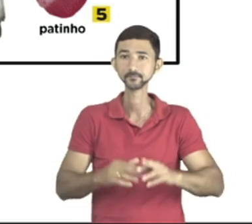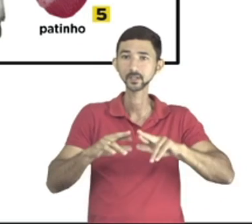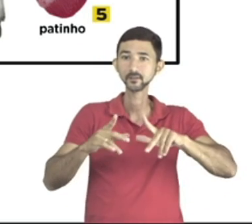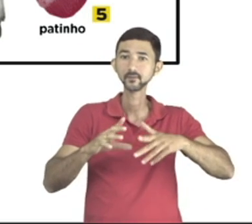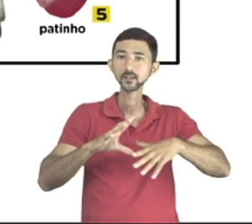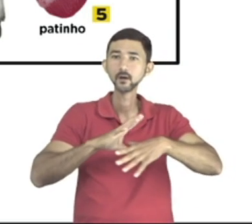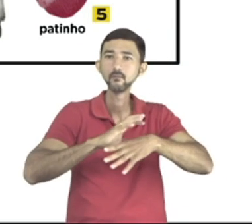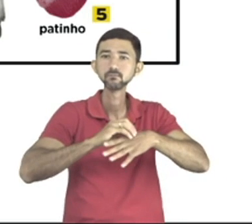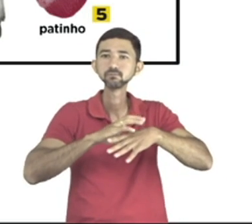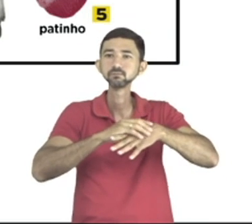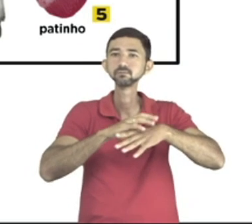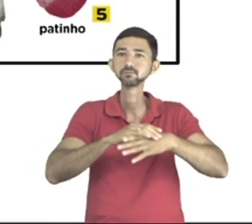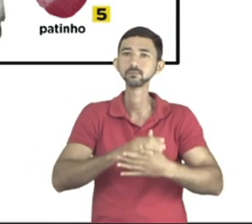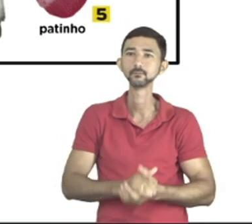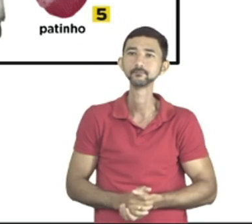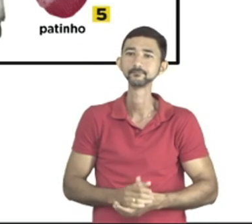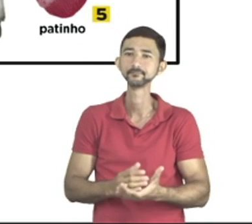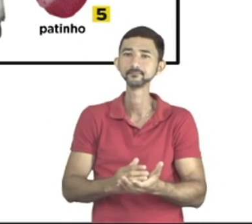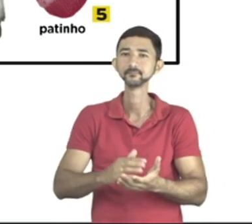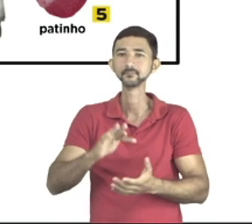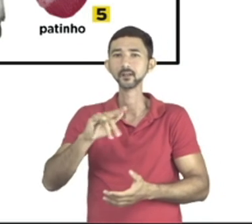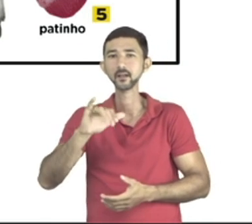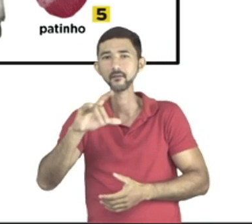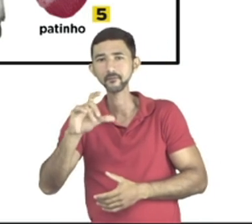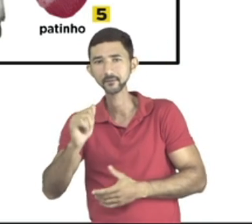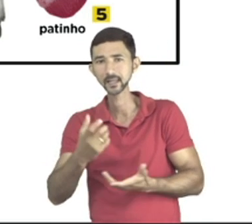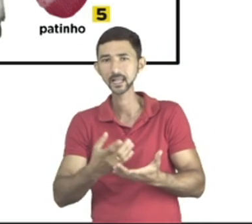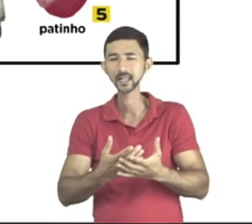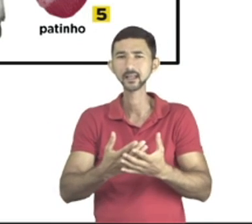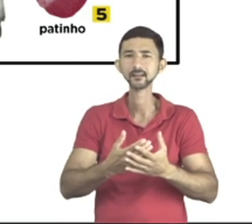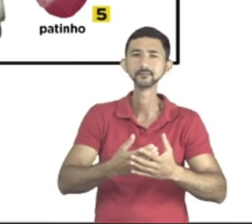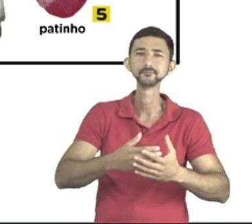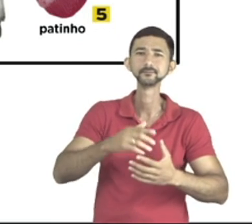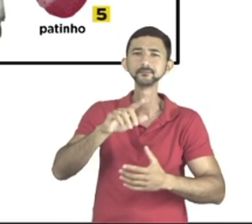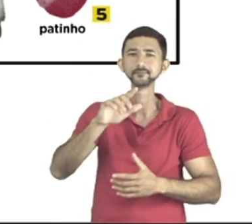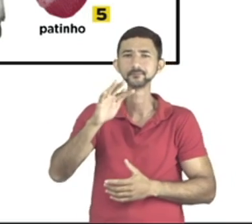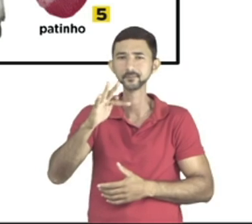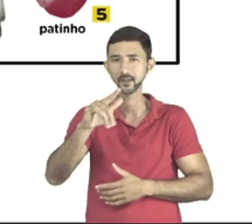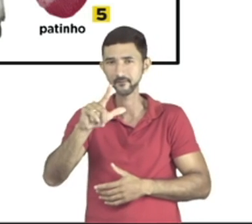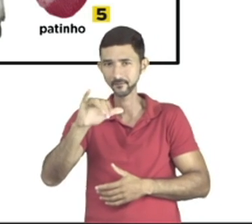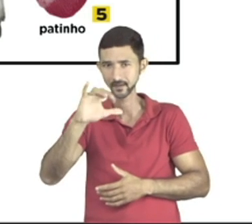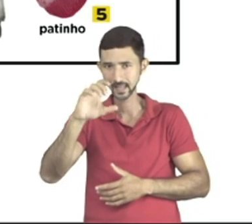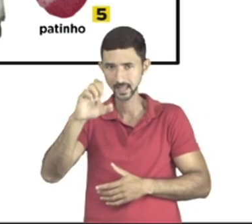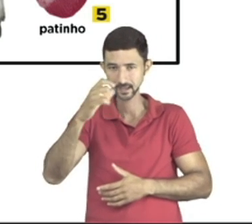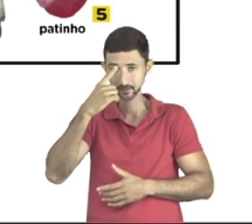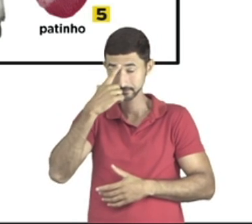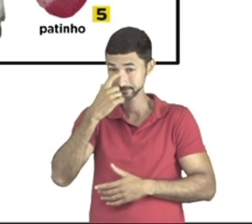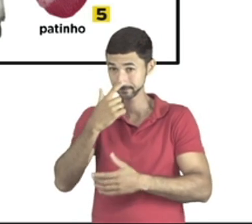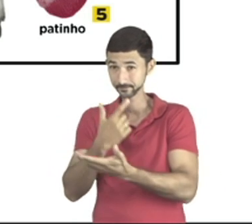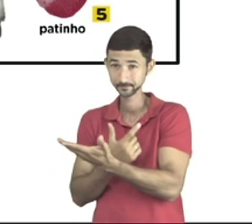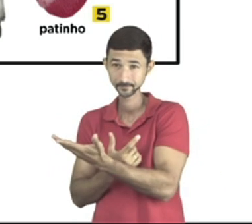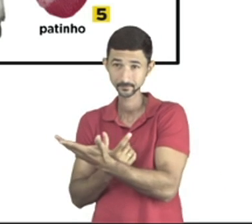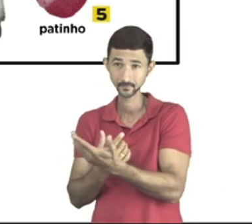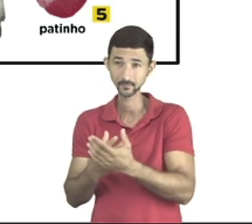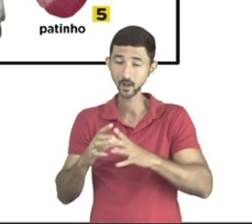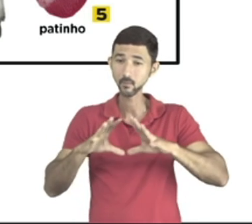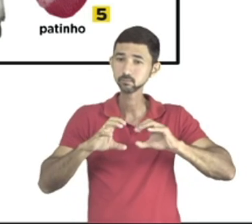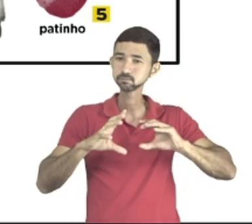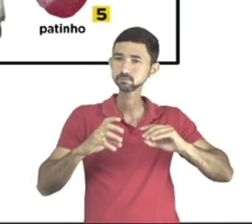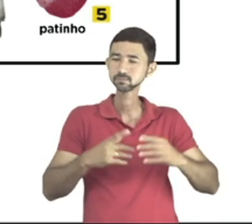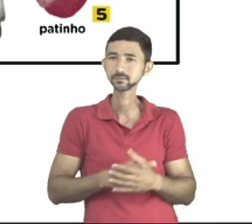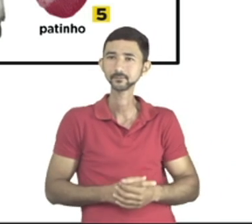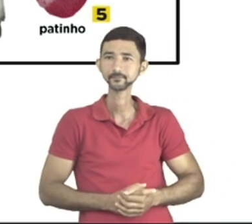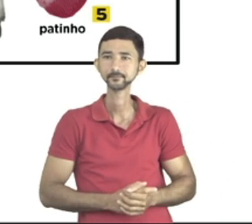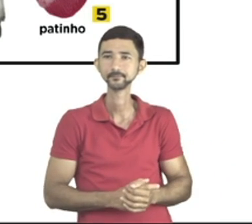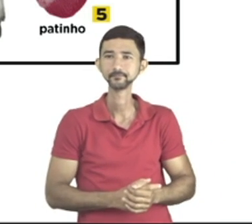maciez da carne. O filé mignon, a capa de filé, são carne mais macia, mais mole, porque não tem músculo. A parte